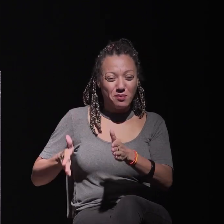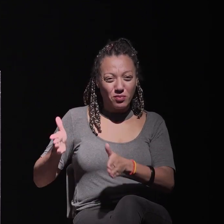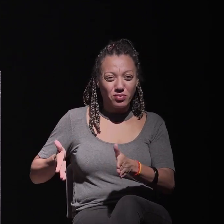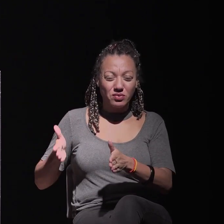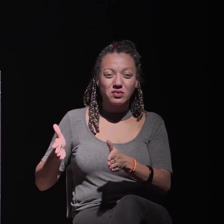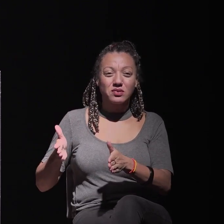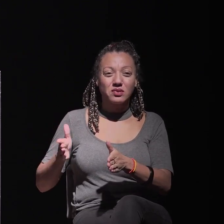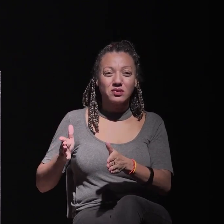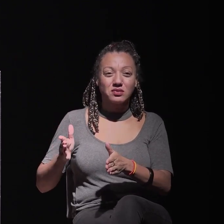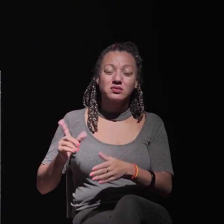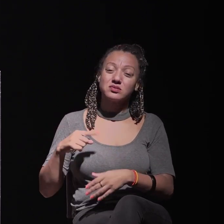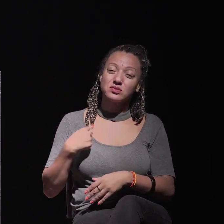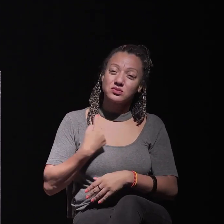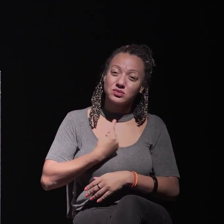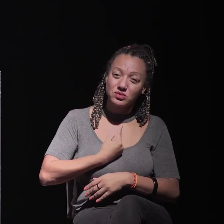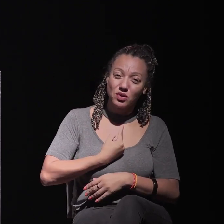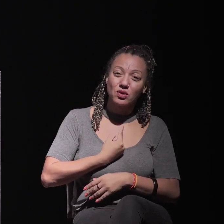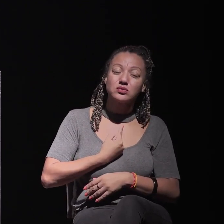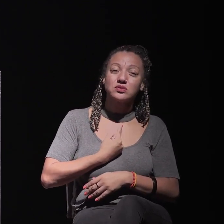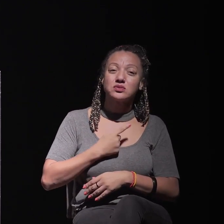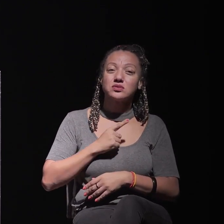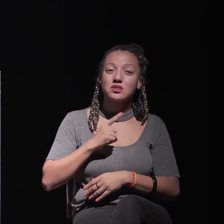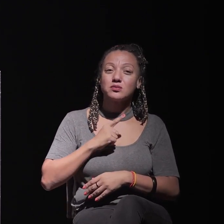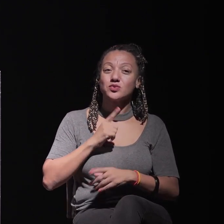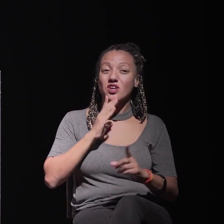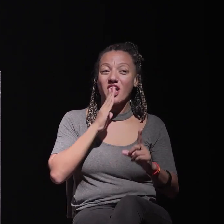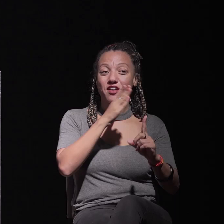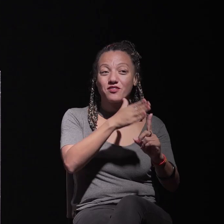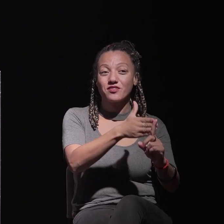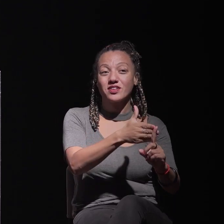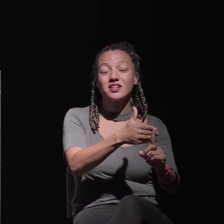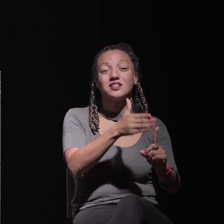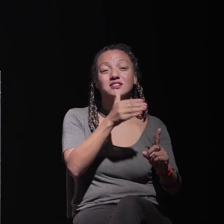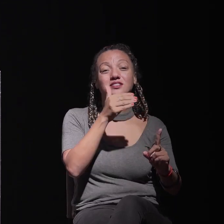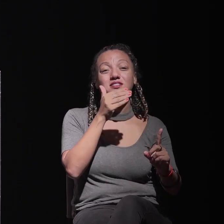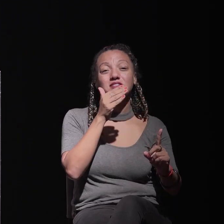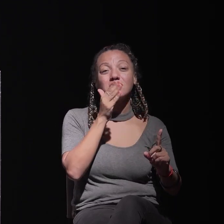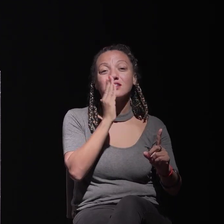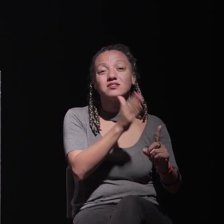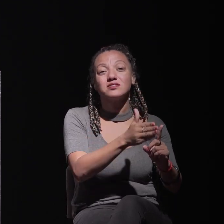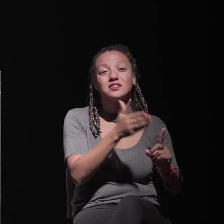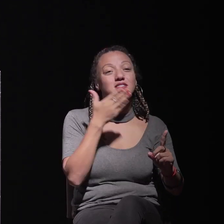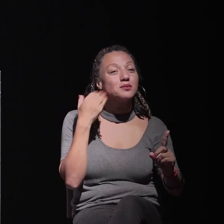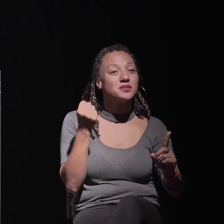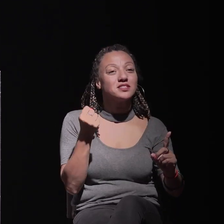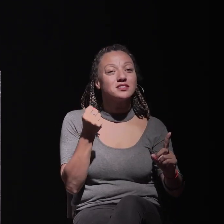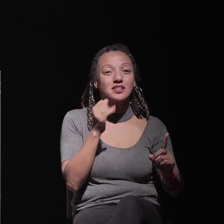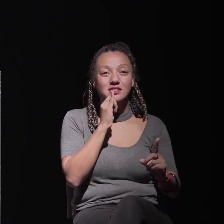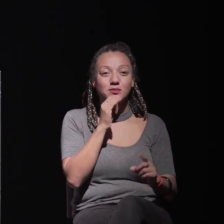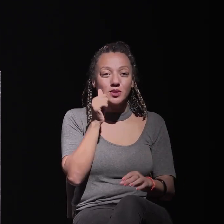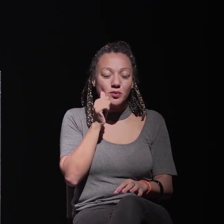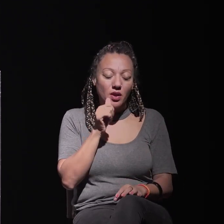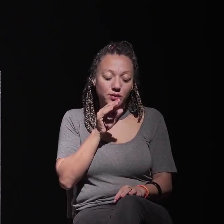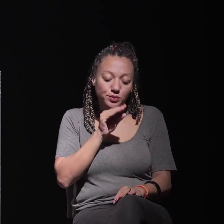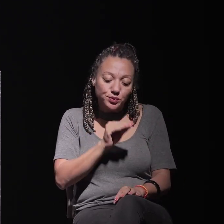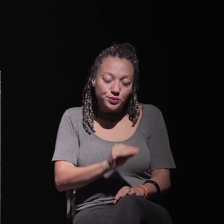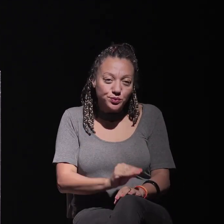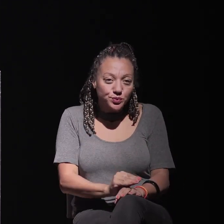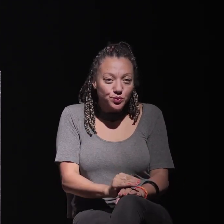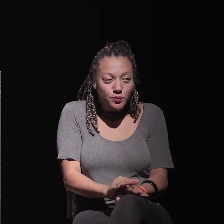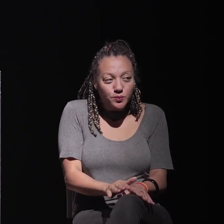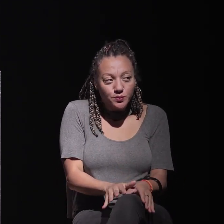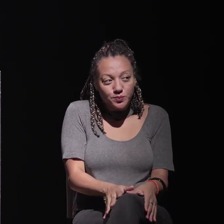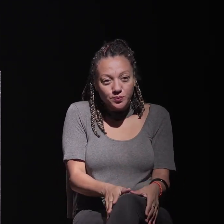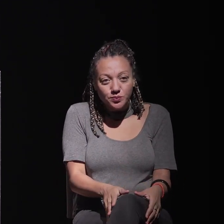colocado, nós buscamos a referência feminina branca. Qual que é a referência feminina branca? É aquela mulher que fala baixo, aquela mulher que